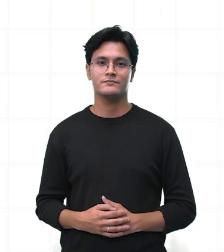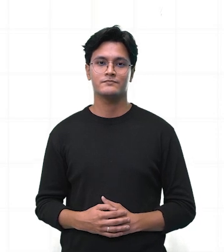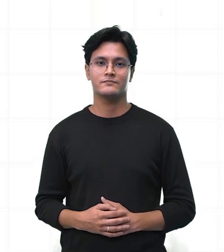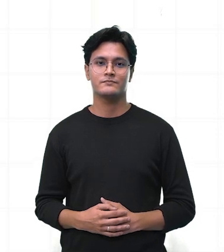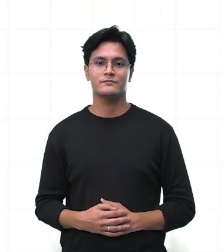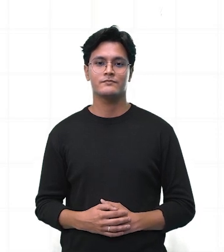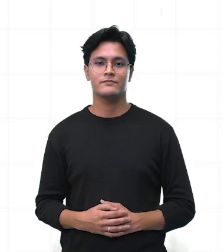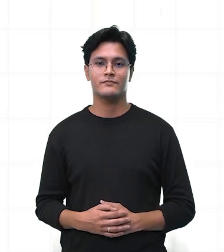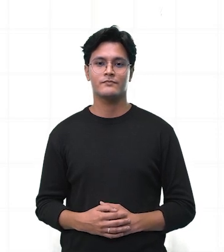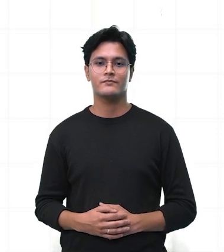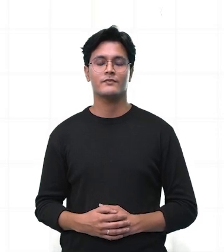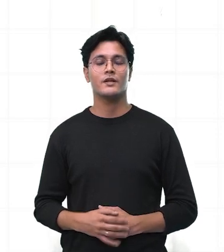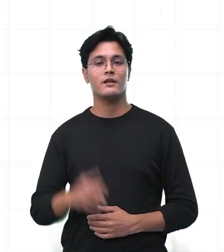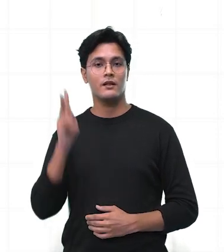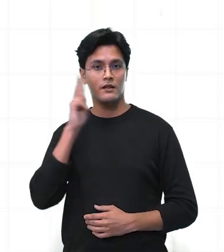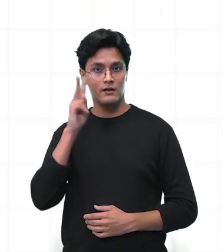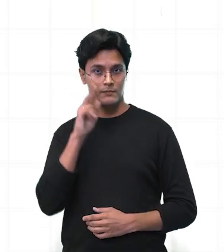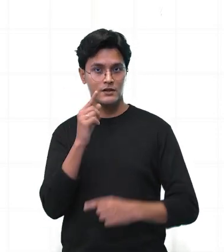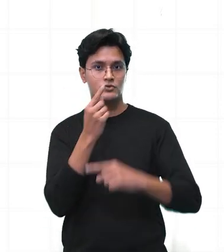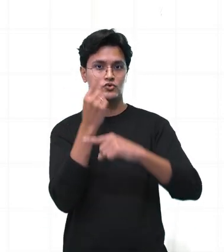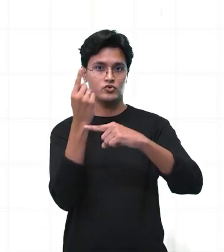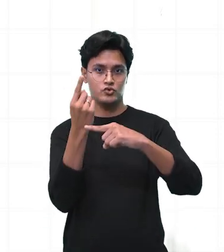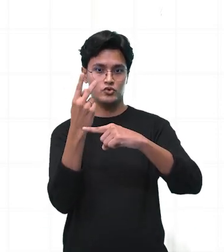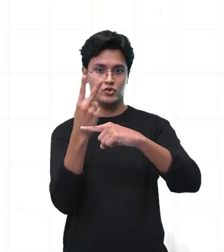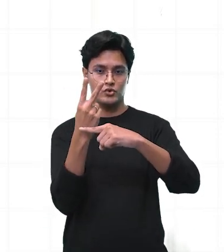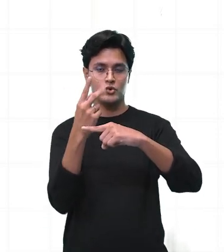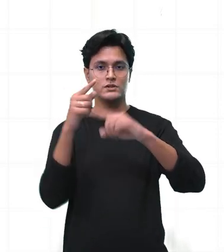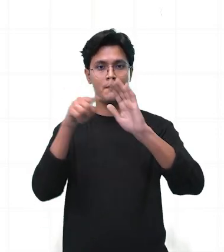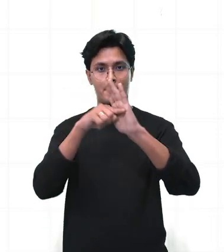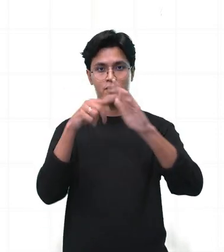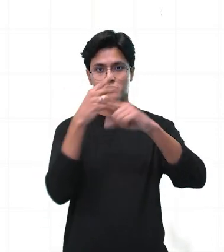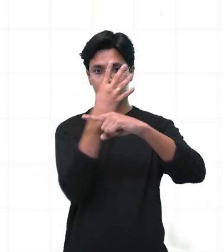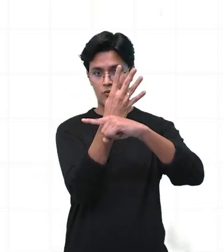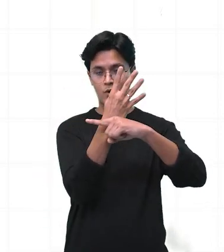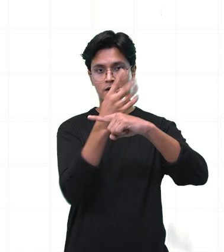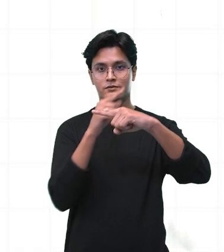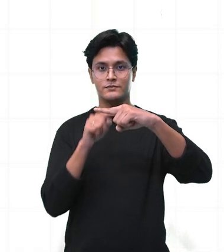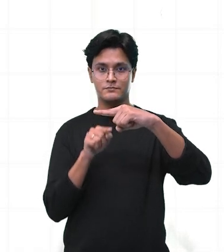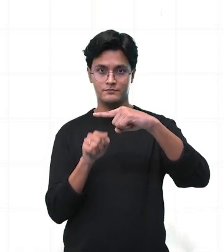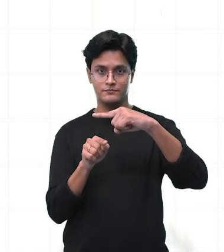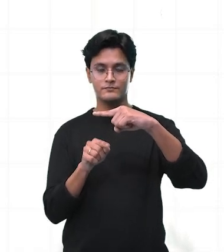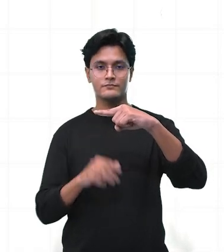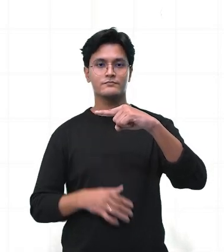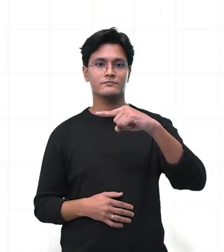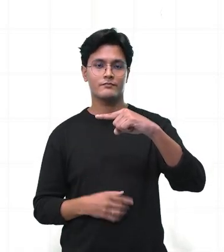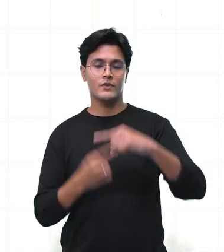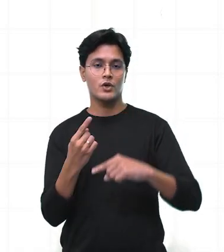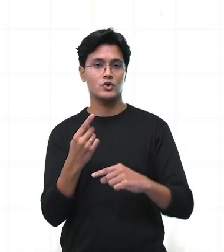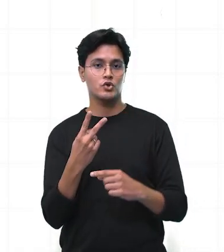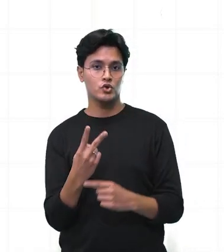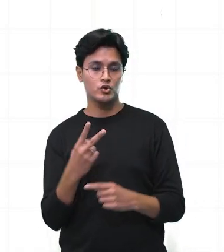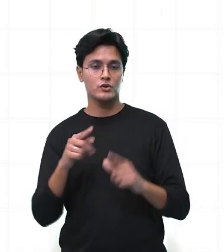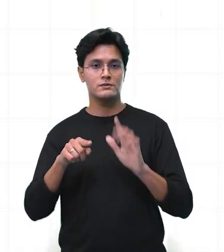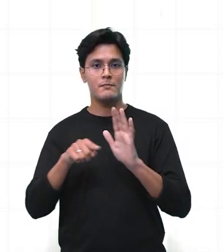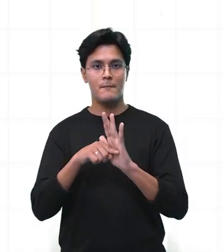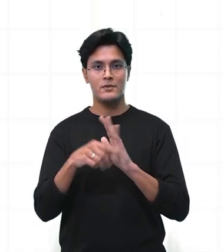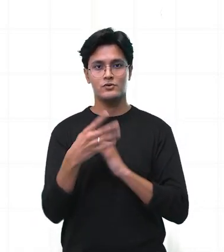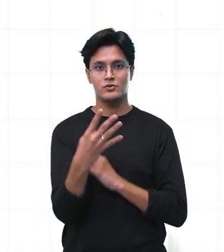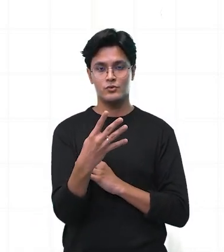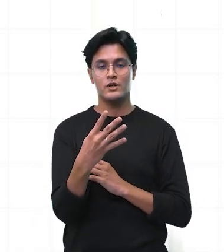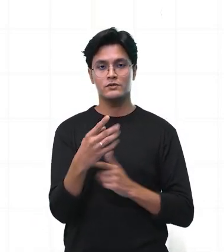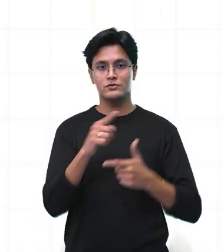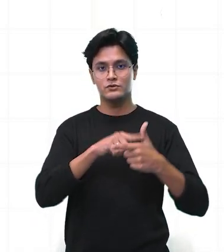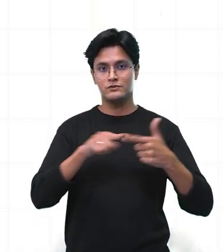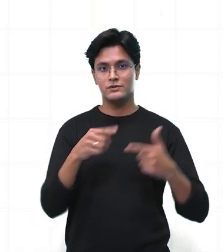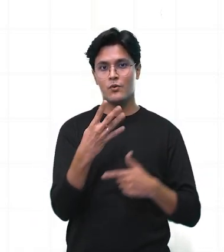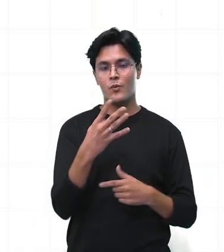Sobre, lembrando que toda fração é uma divisão. Então, 12 menos 4 dividido por 4 mais 2. E 4 mais 2 é